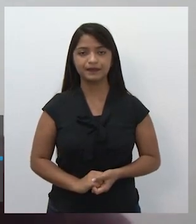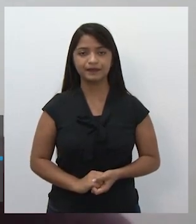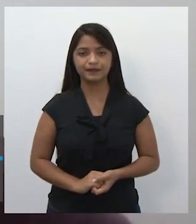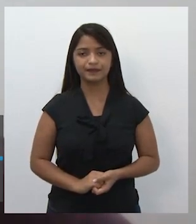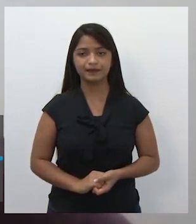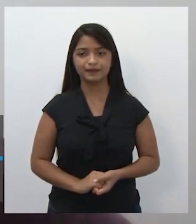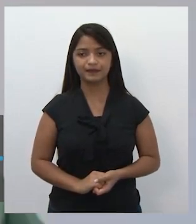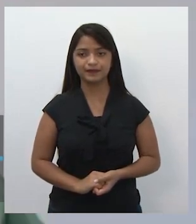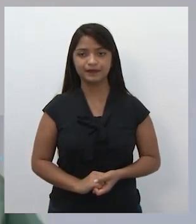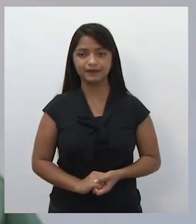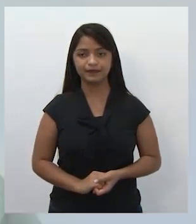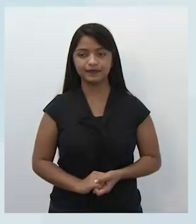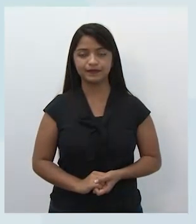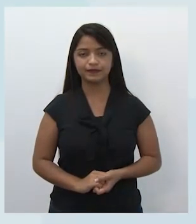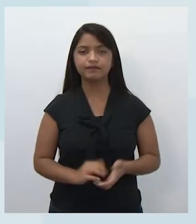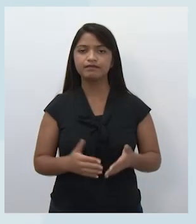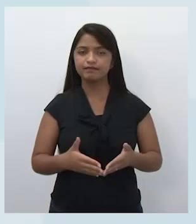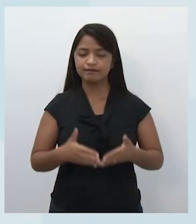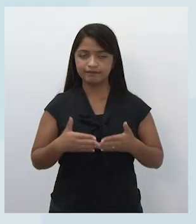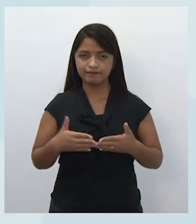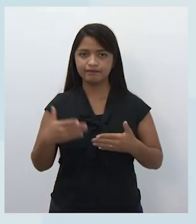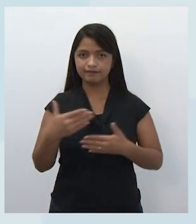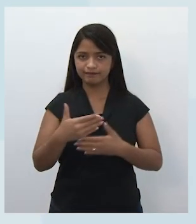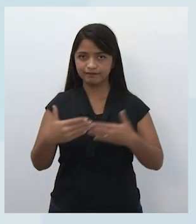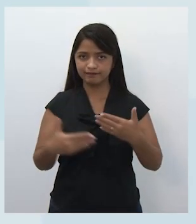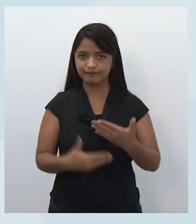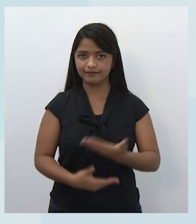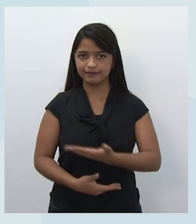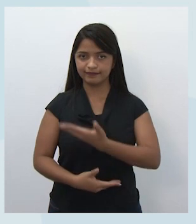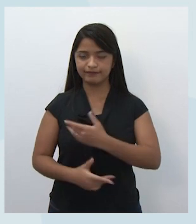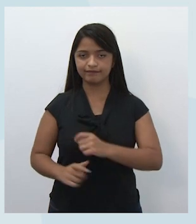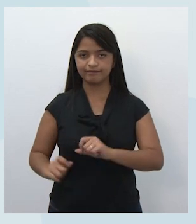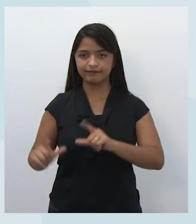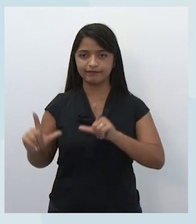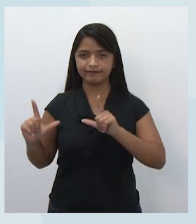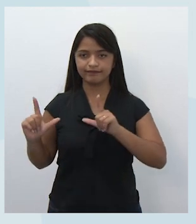Então, pode colocar o slide, primeiro slide para mim, por favor.